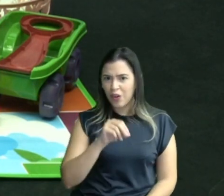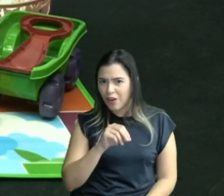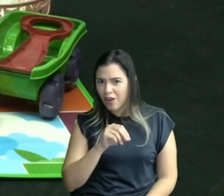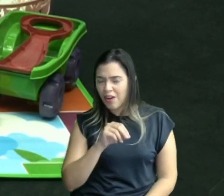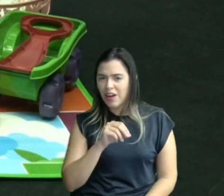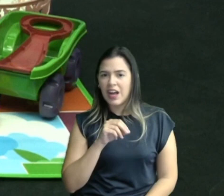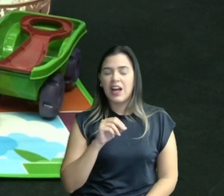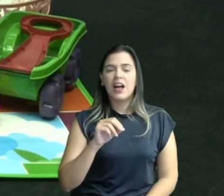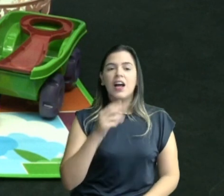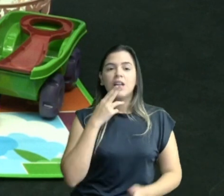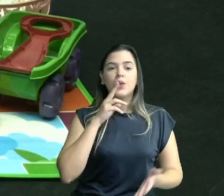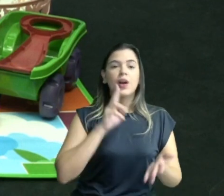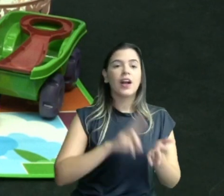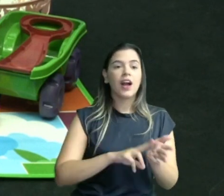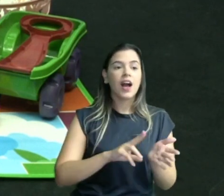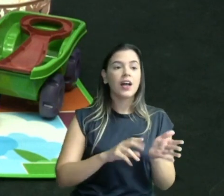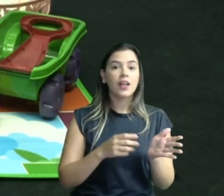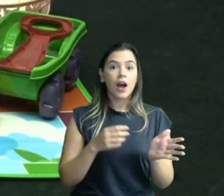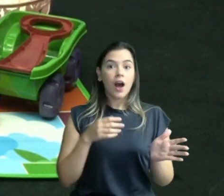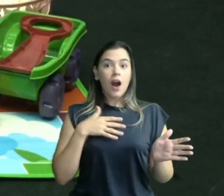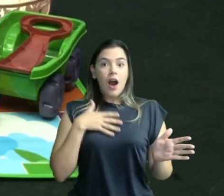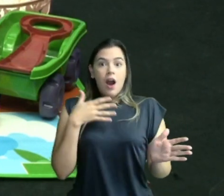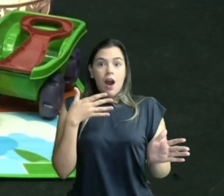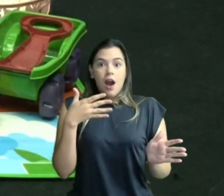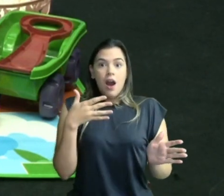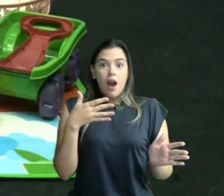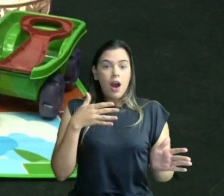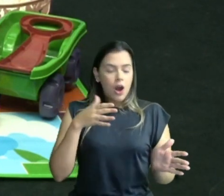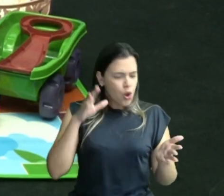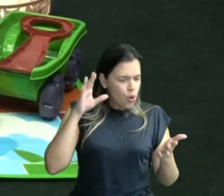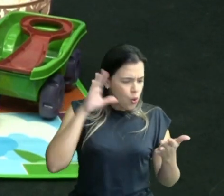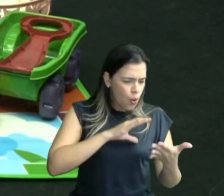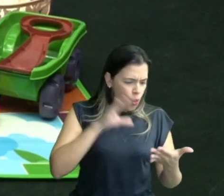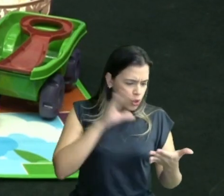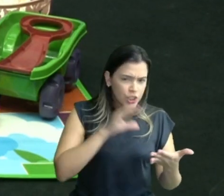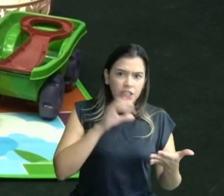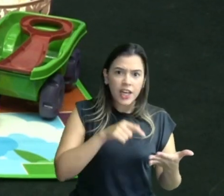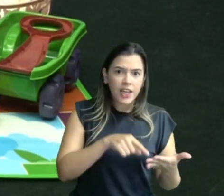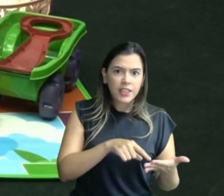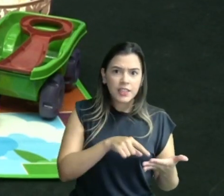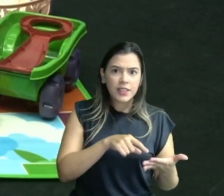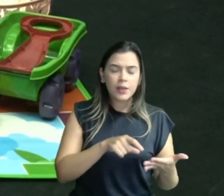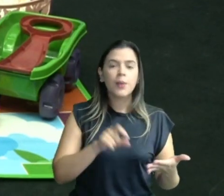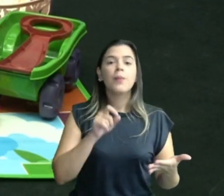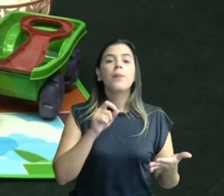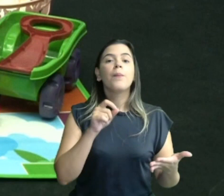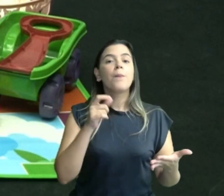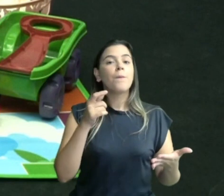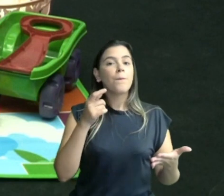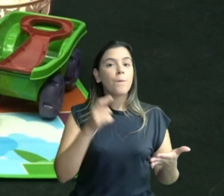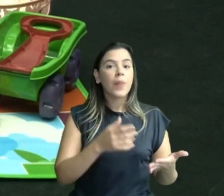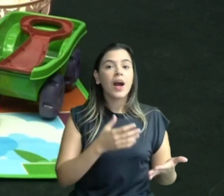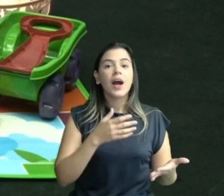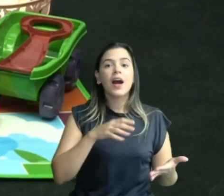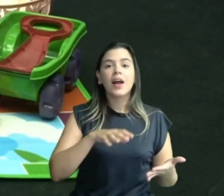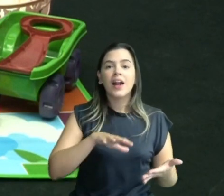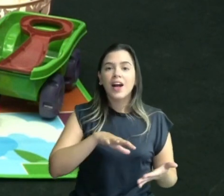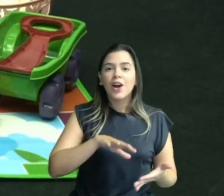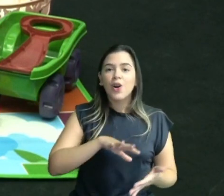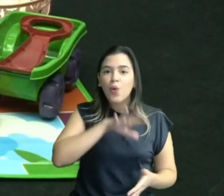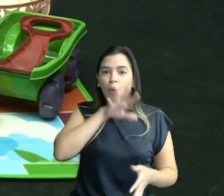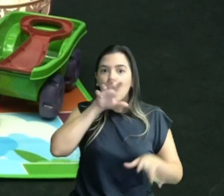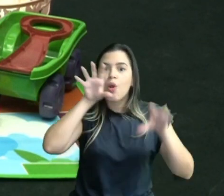carta para o urgente para o lobo mau